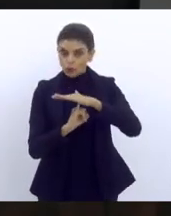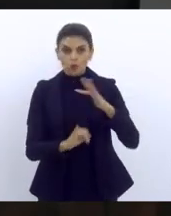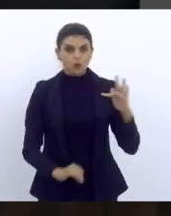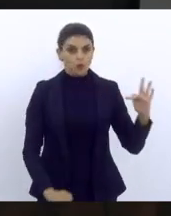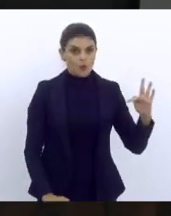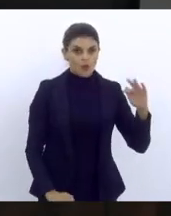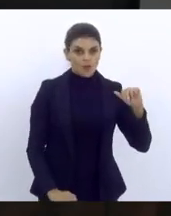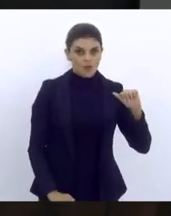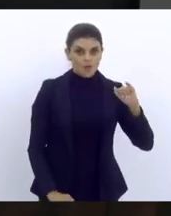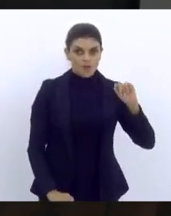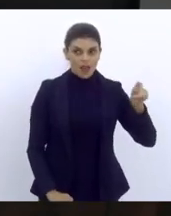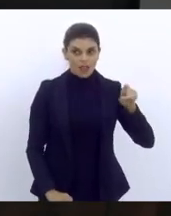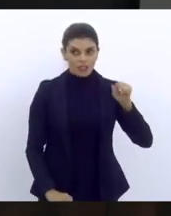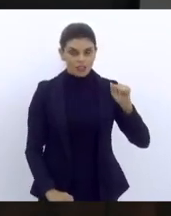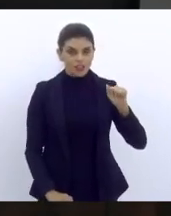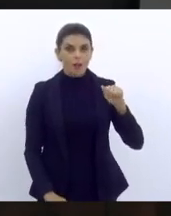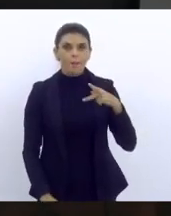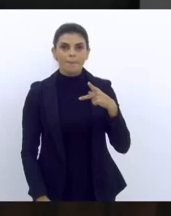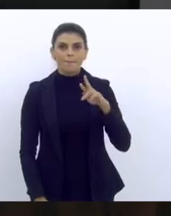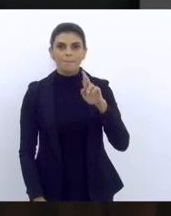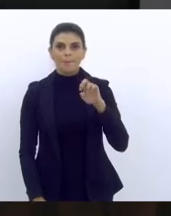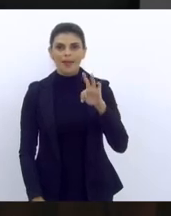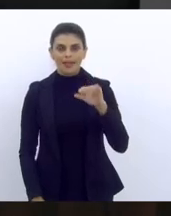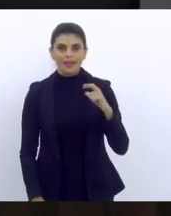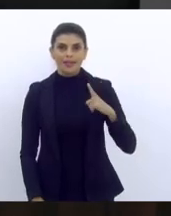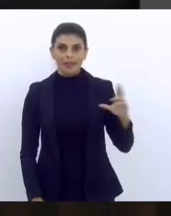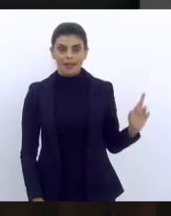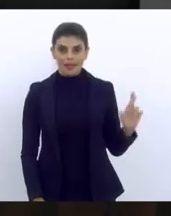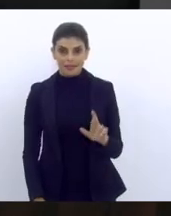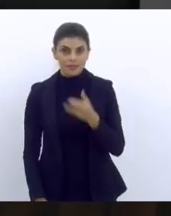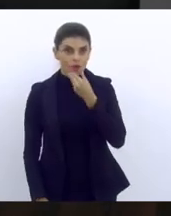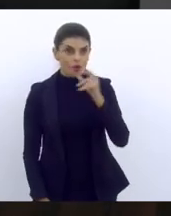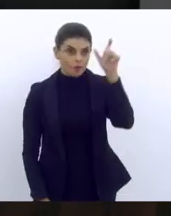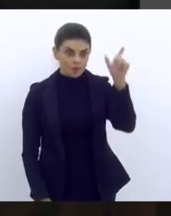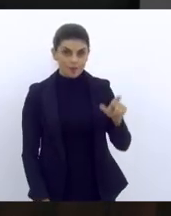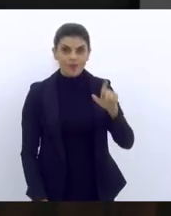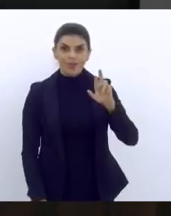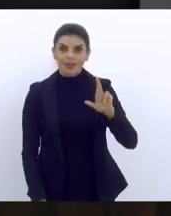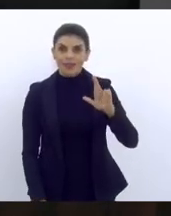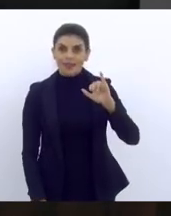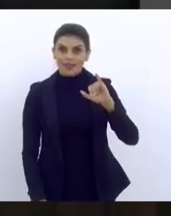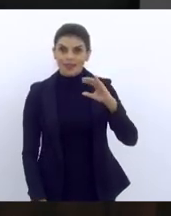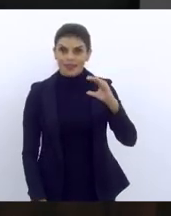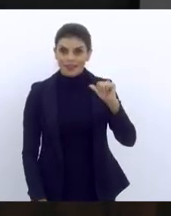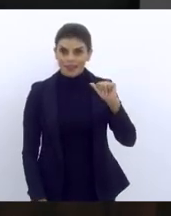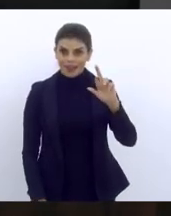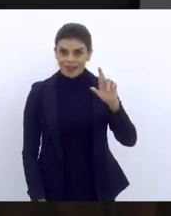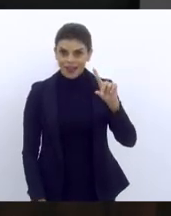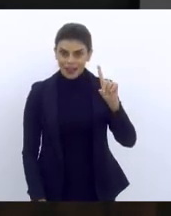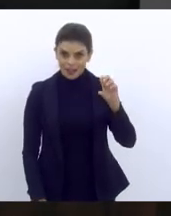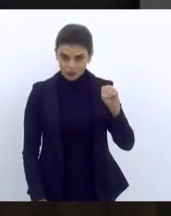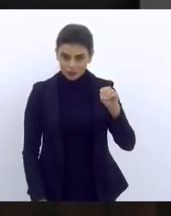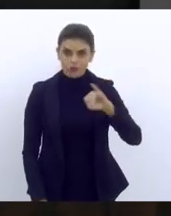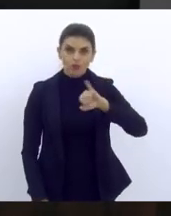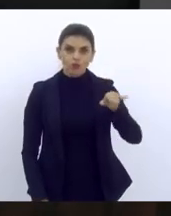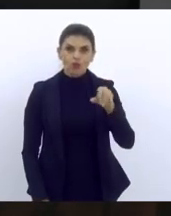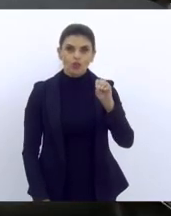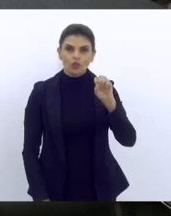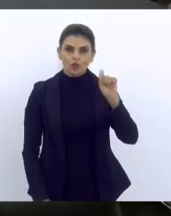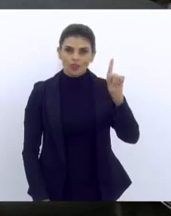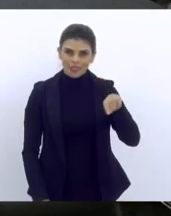Jesus, representada pelo senhor Ricardo José Cavalcante. Inclusive, peço à TV Alerge que